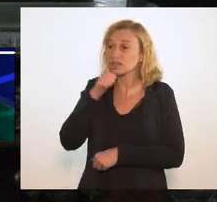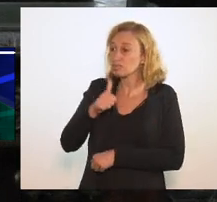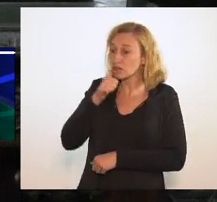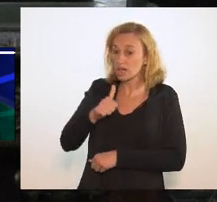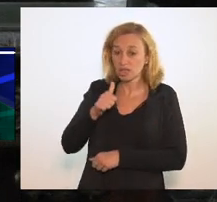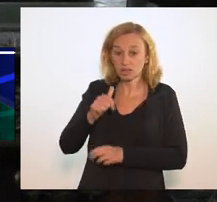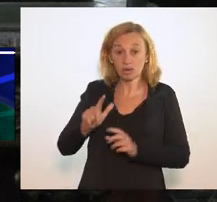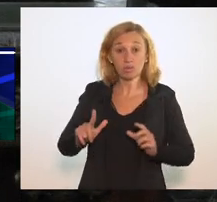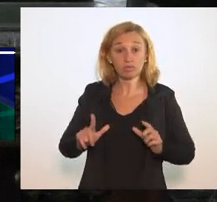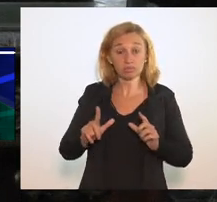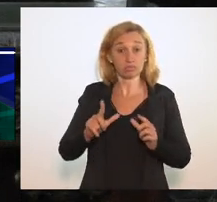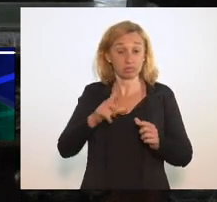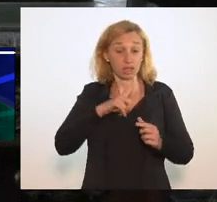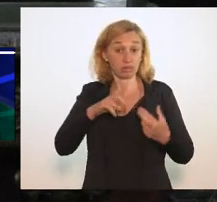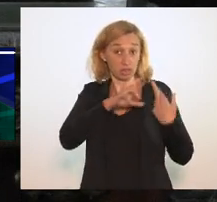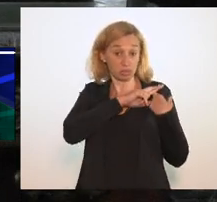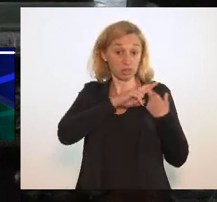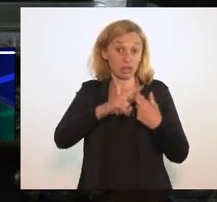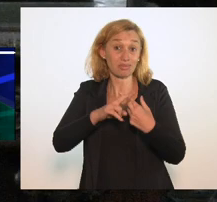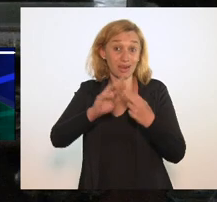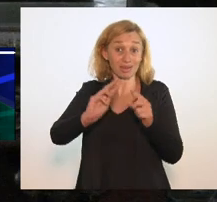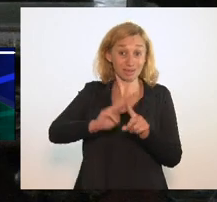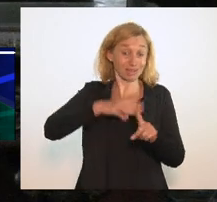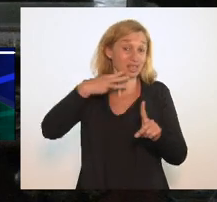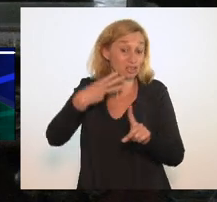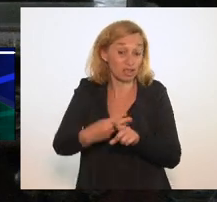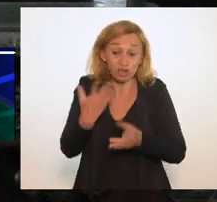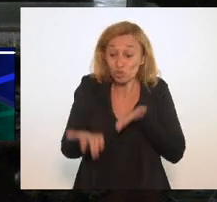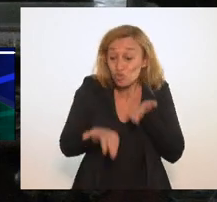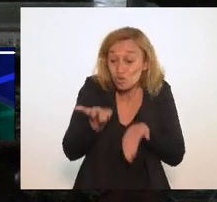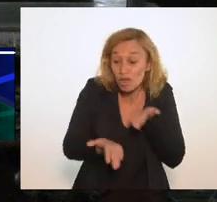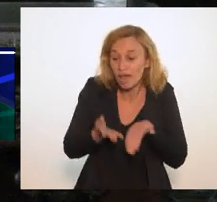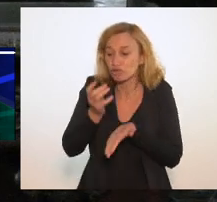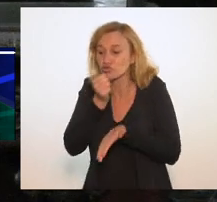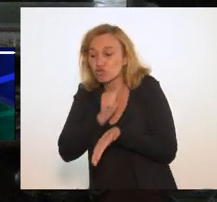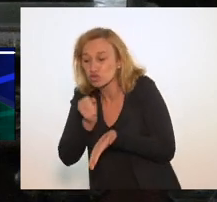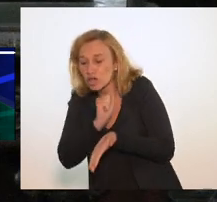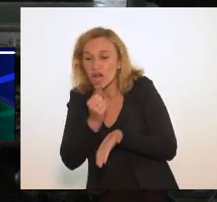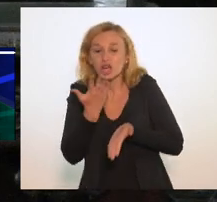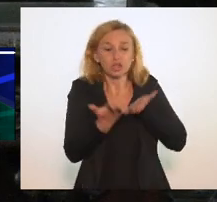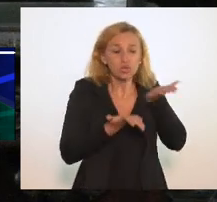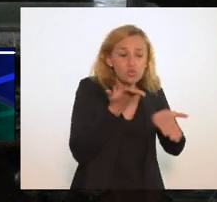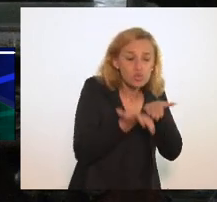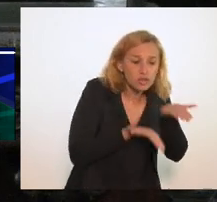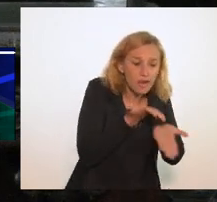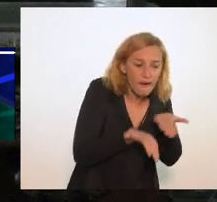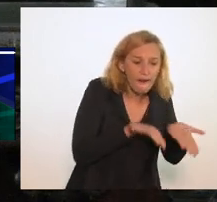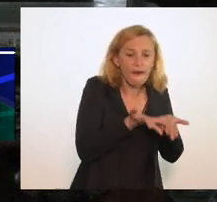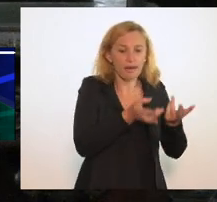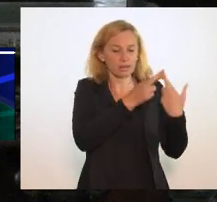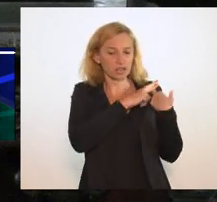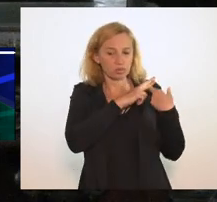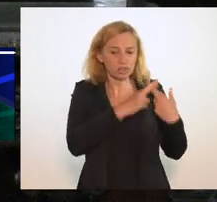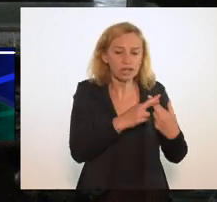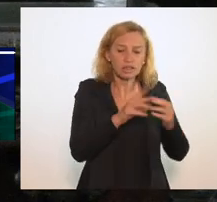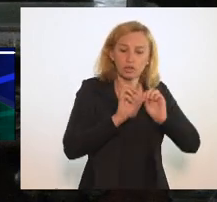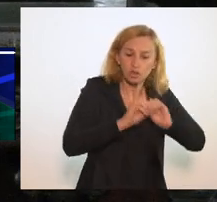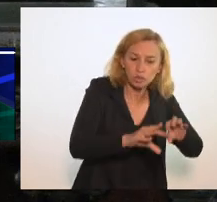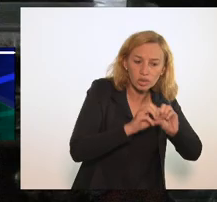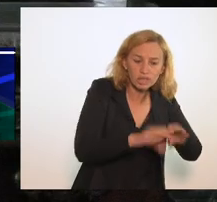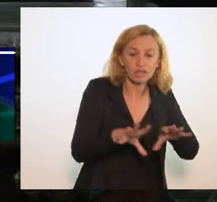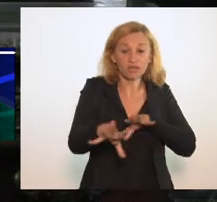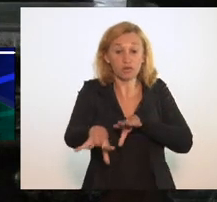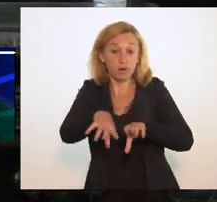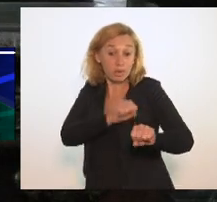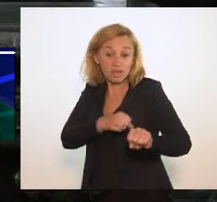assumindo, da responsabilidade do cuidado com os idosos, da responsabilidade com a educação e